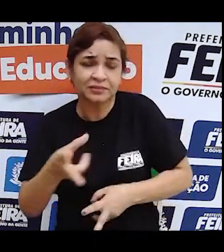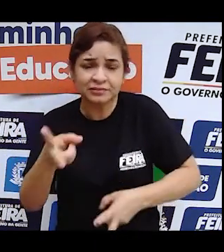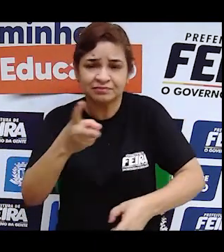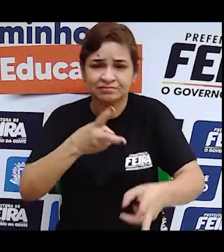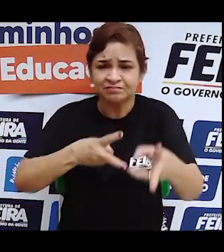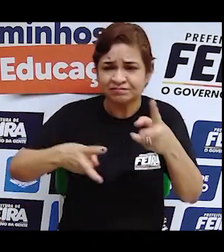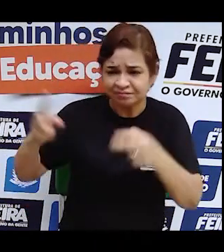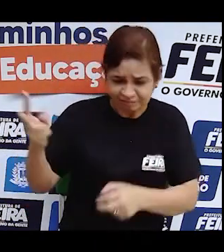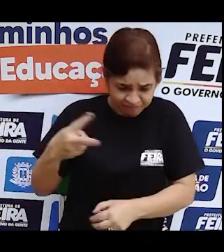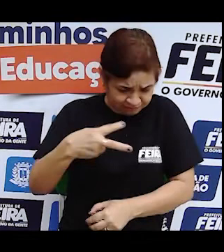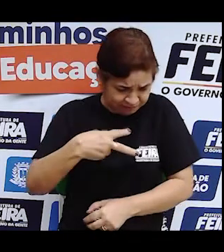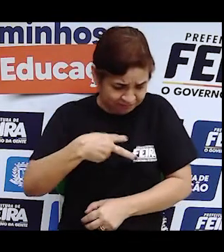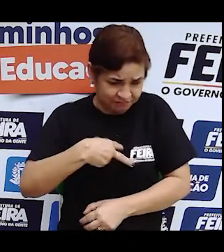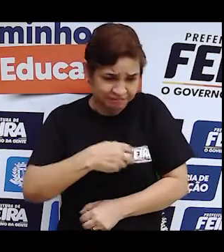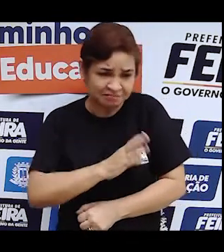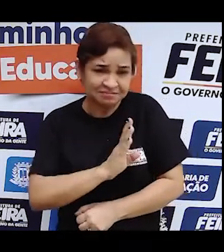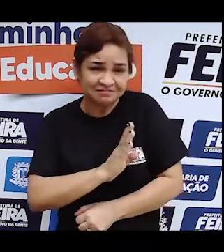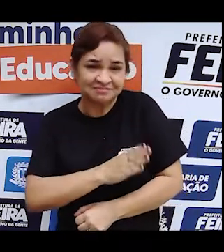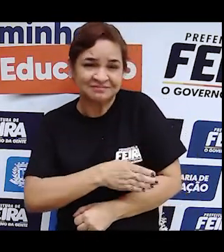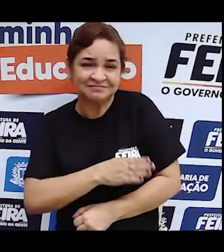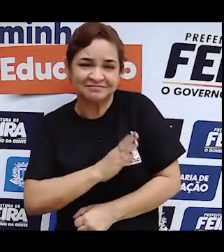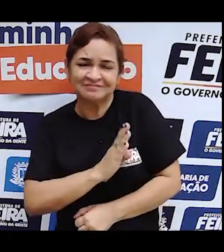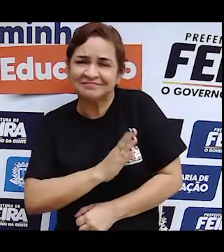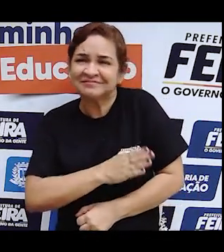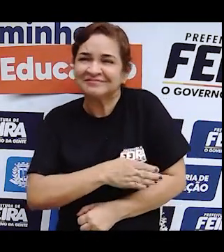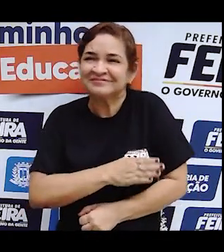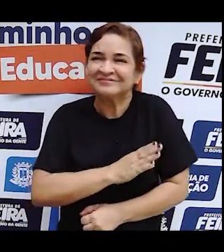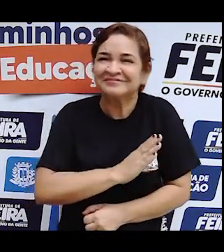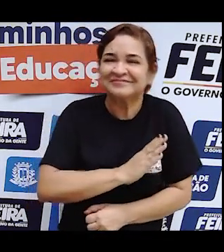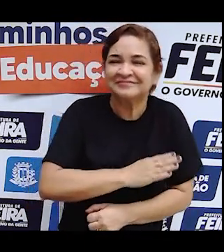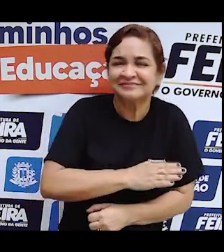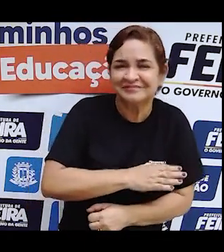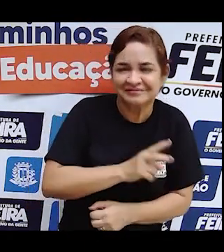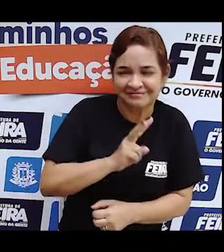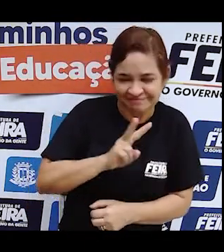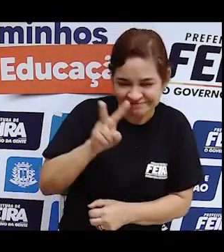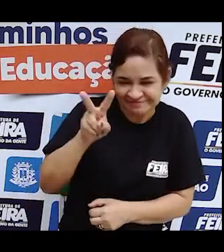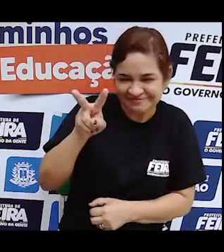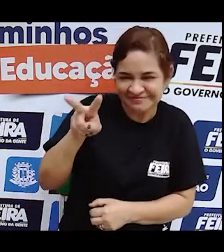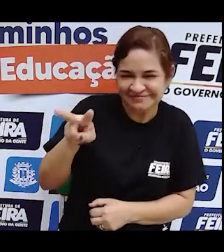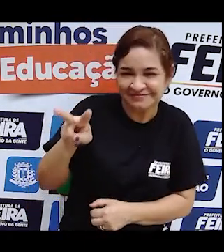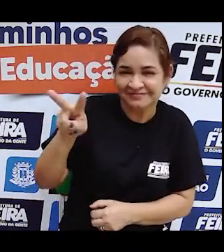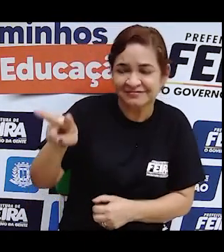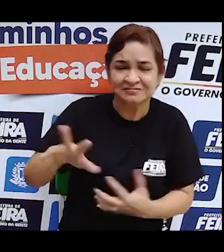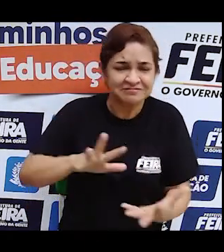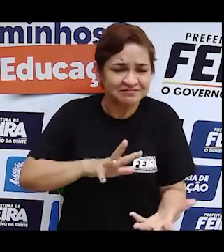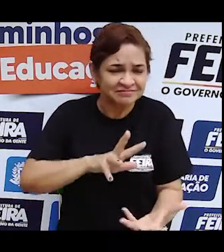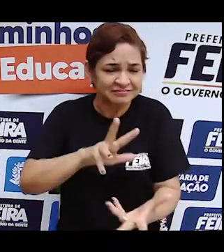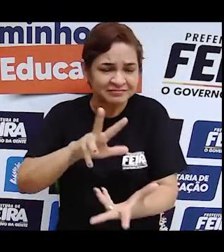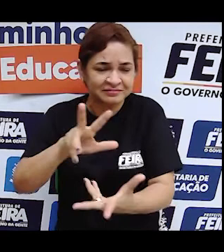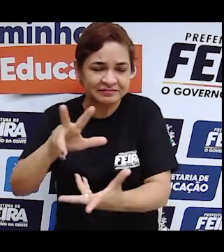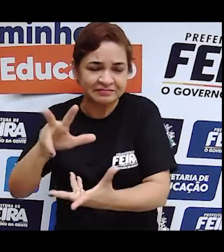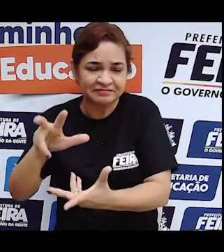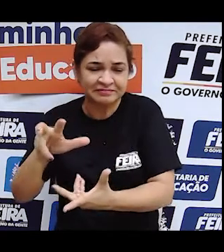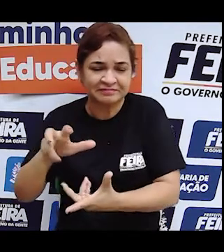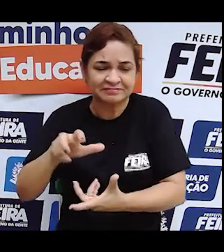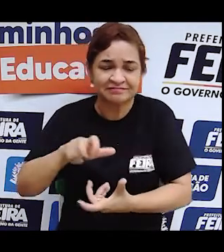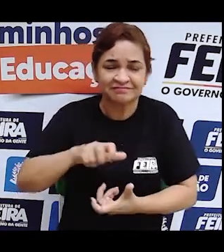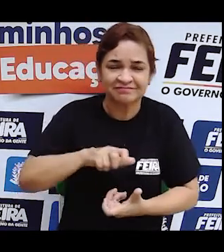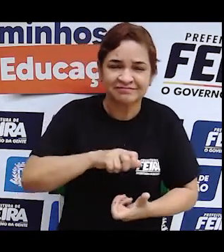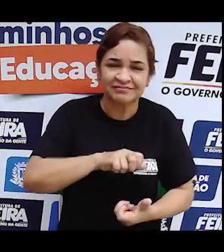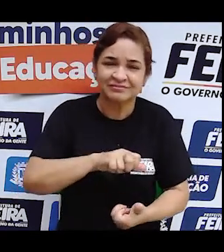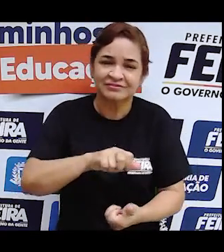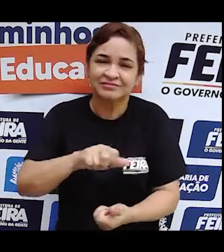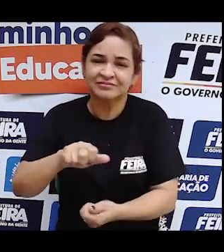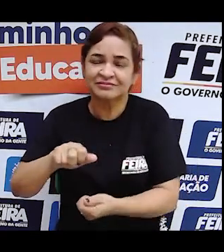meu coração bater mais forte só por você. O mundo lá sempre a rodar,